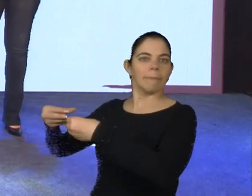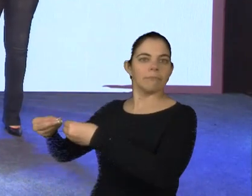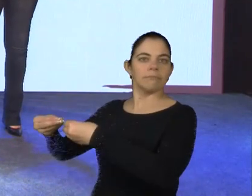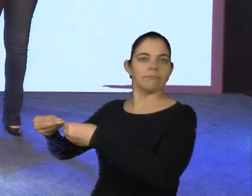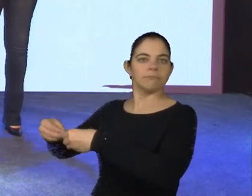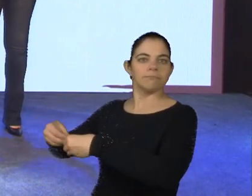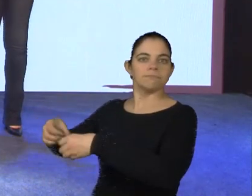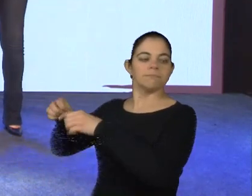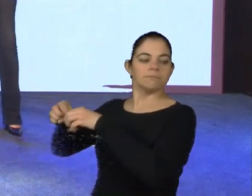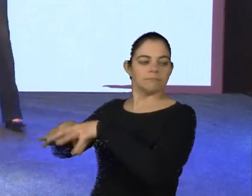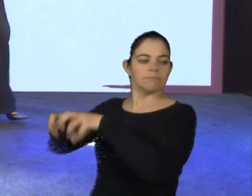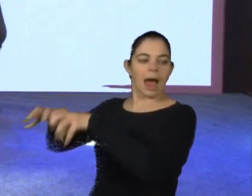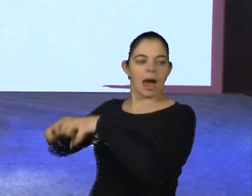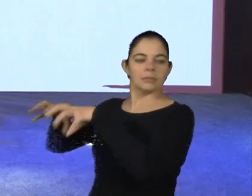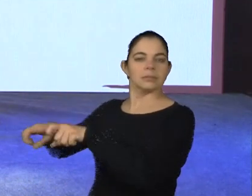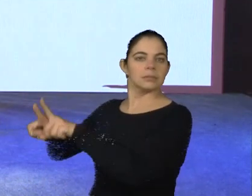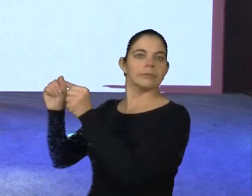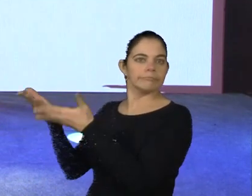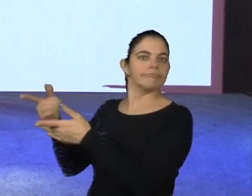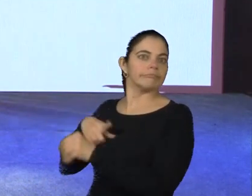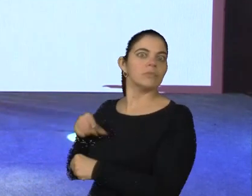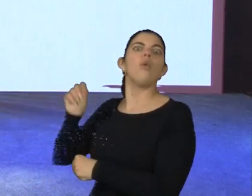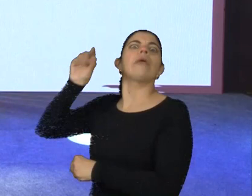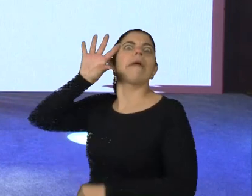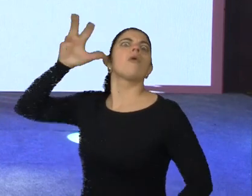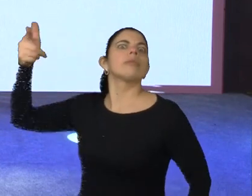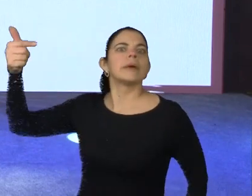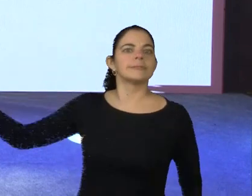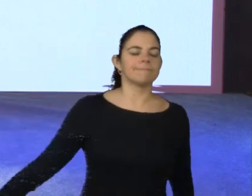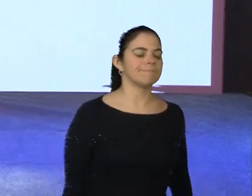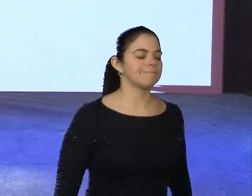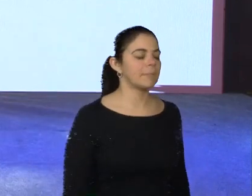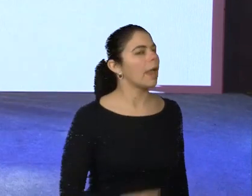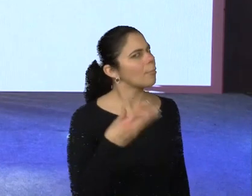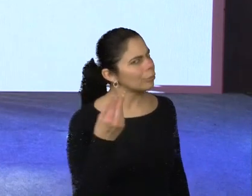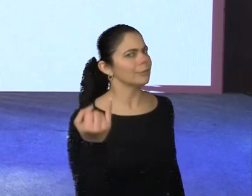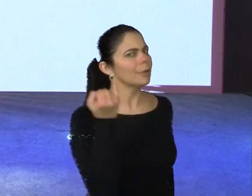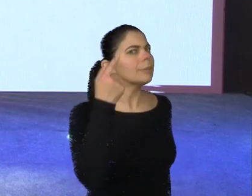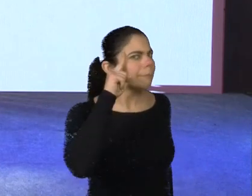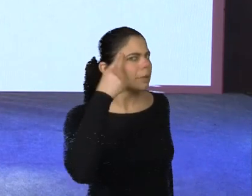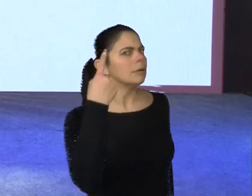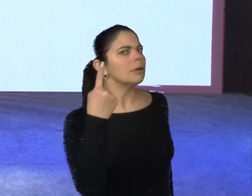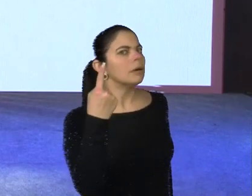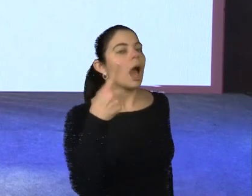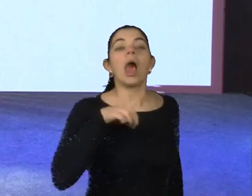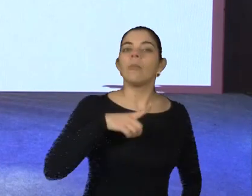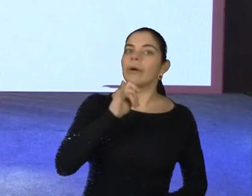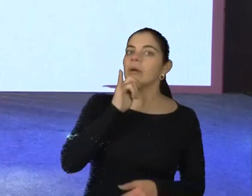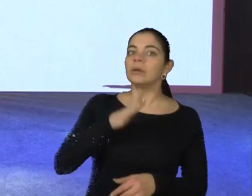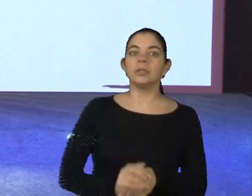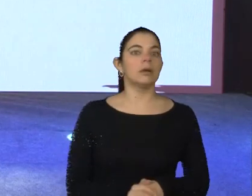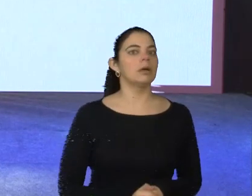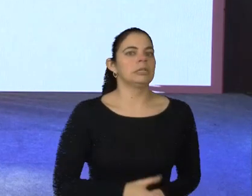acabo indo mais para esse lado. O que, que acaba acontecendo? Olha só que importante. Eu vou aumentando aqui um